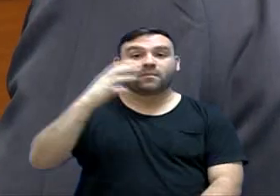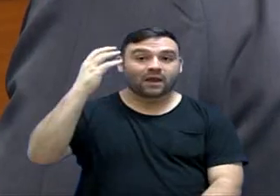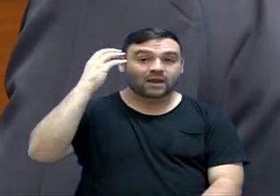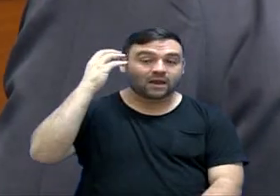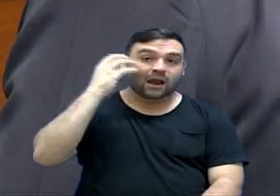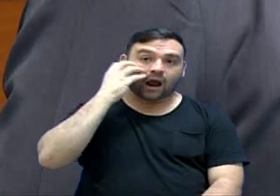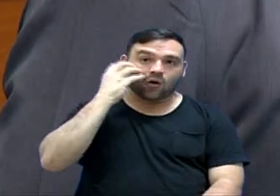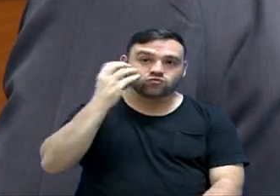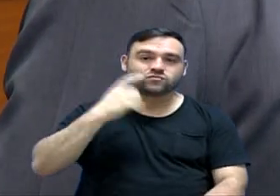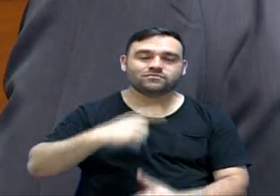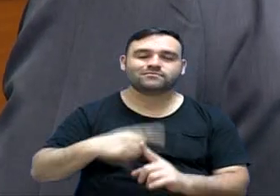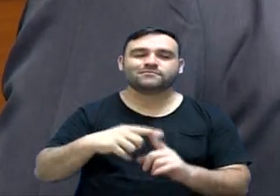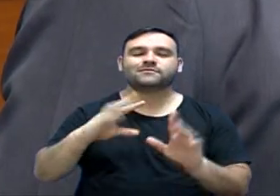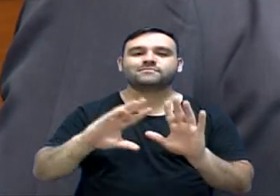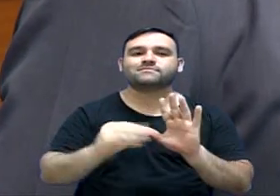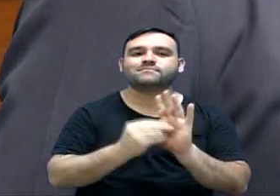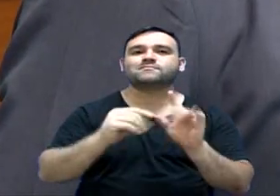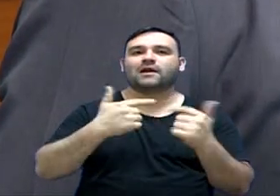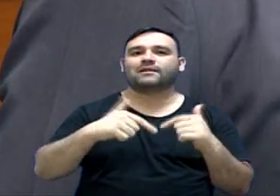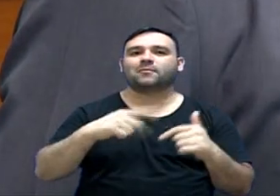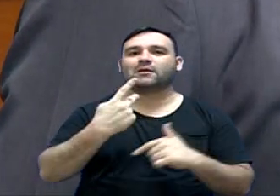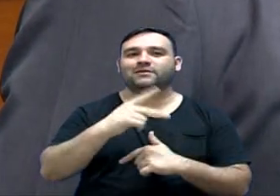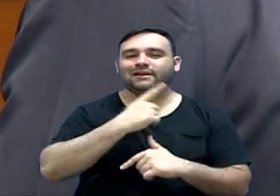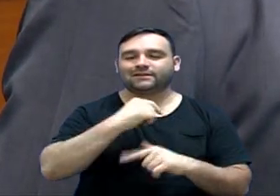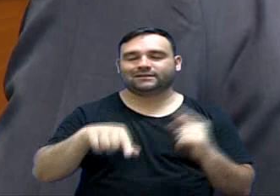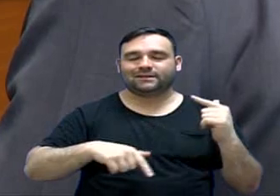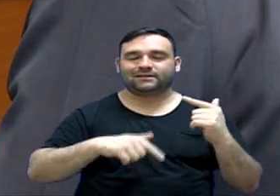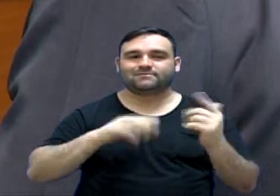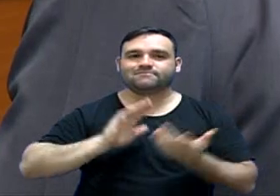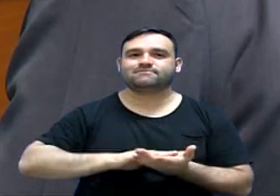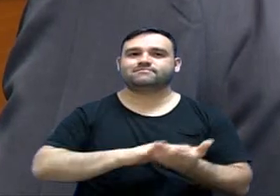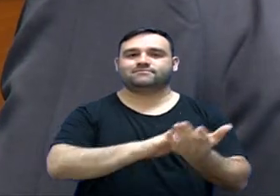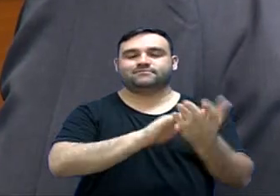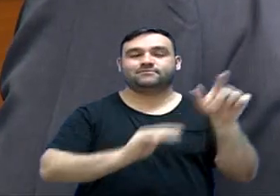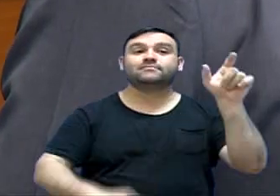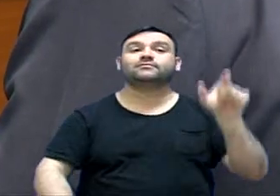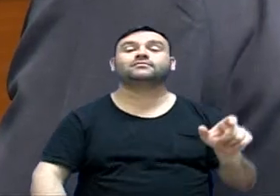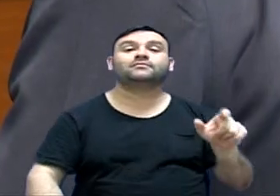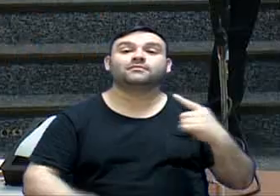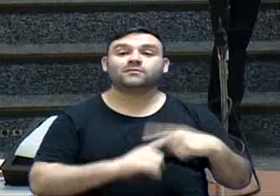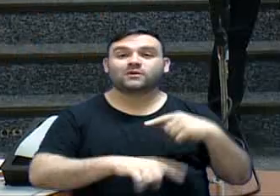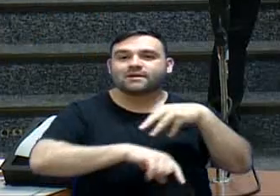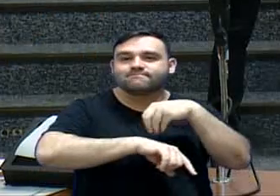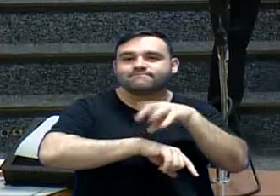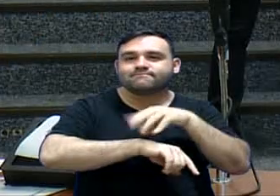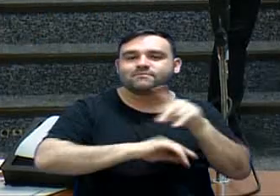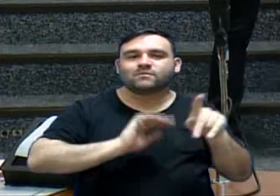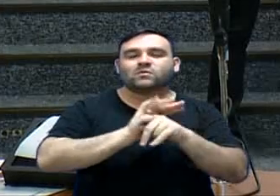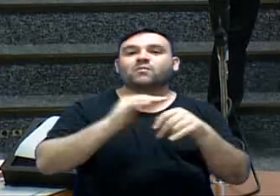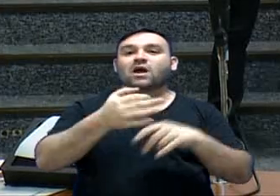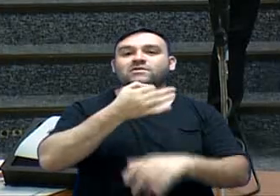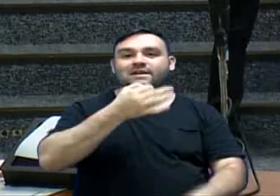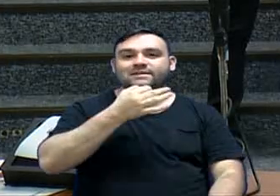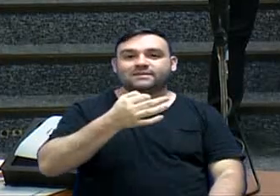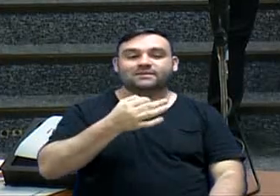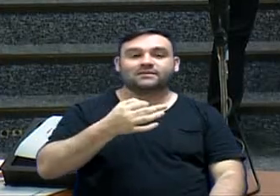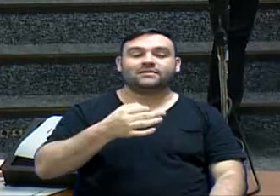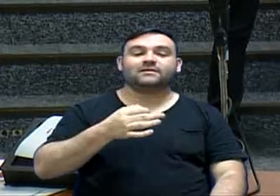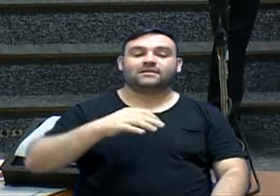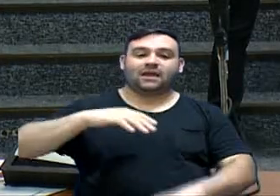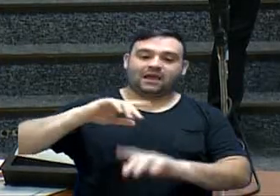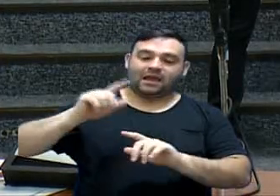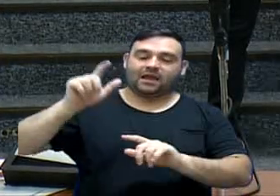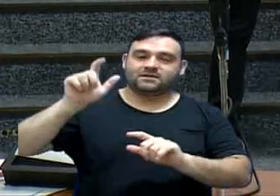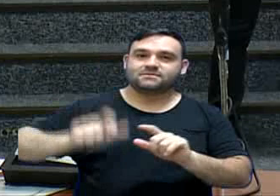Sorocaba, consignando na ata de seus trabalhos voto de congratulações pela orientação da tese O Ser e